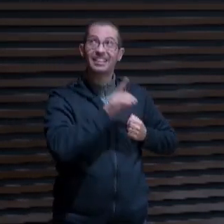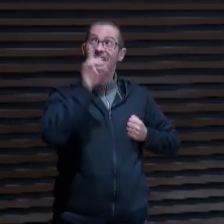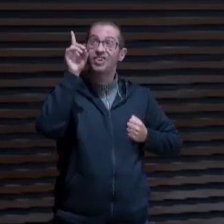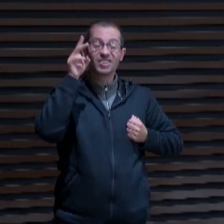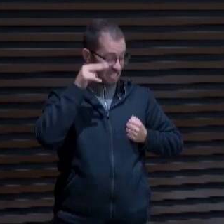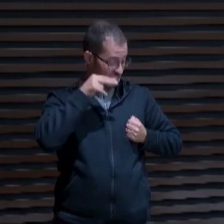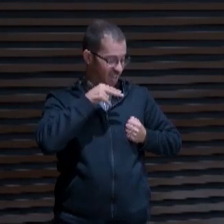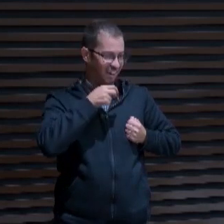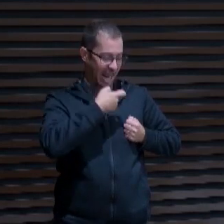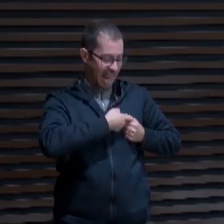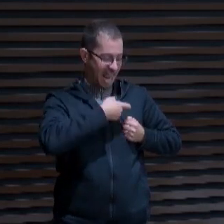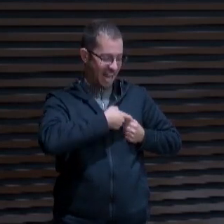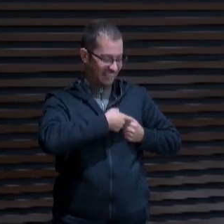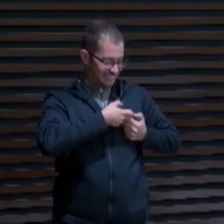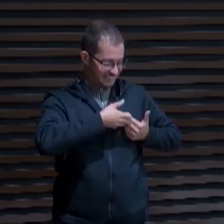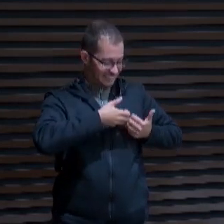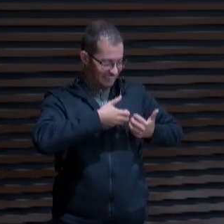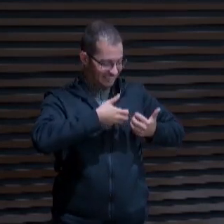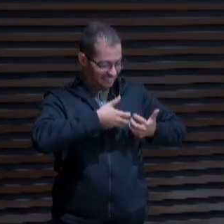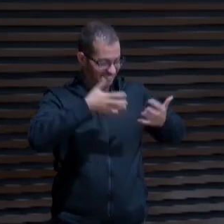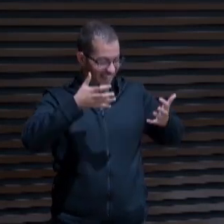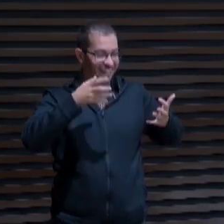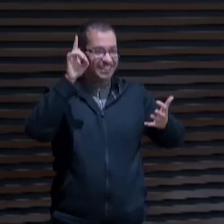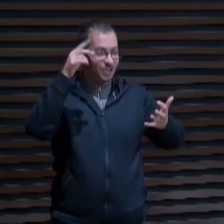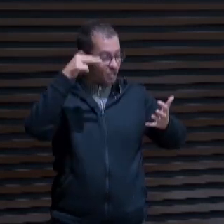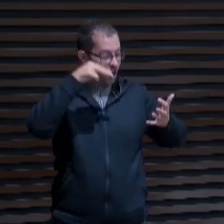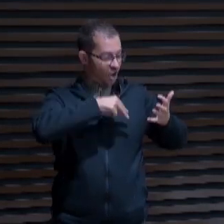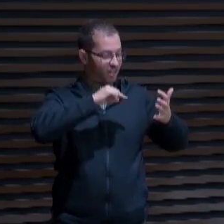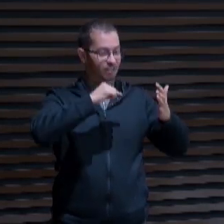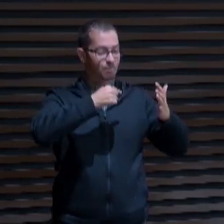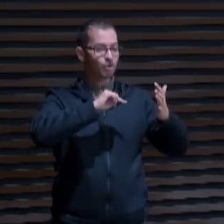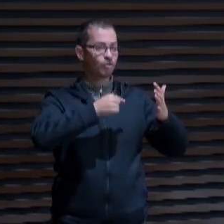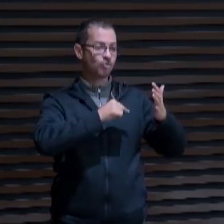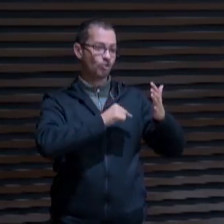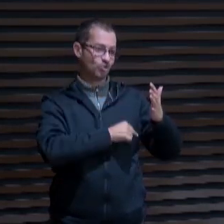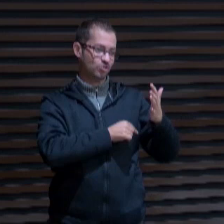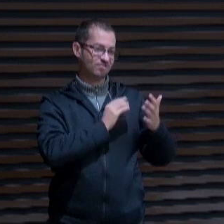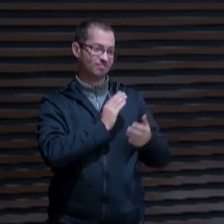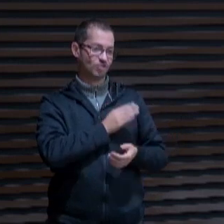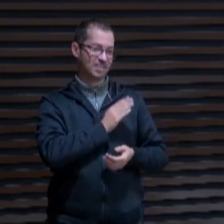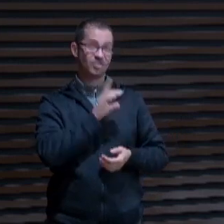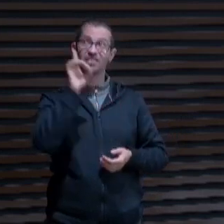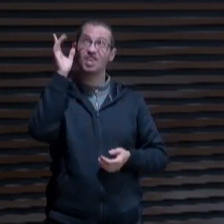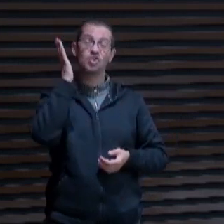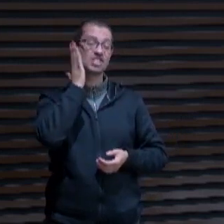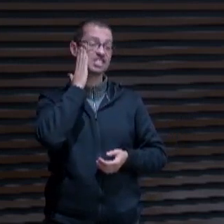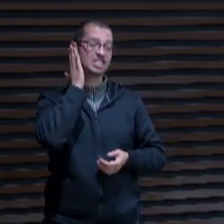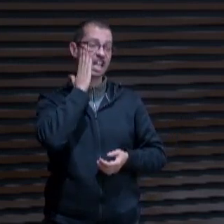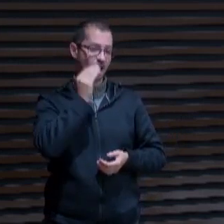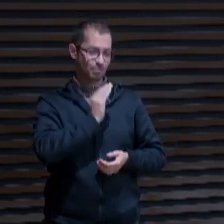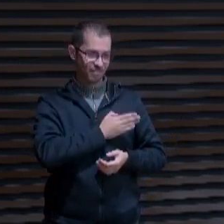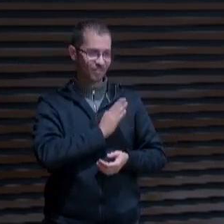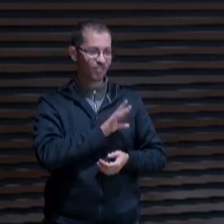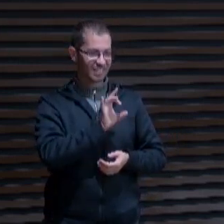este canto, este levantar de mãos que não tem essência. Ele abomina. Ele diz